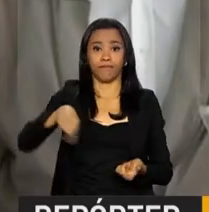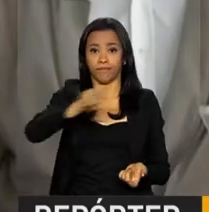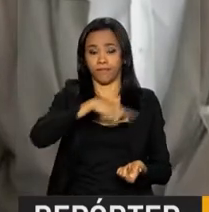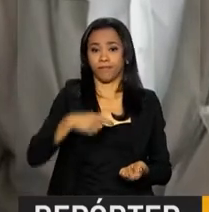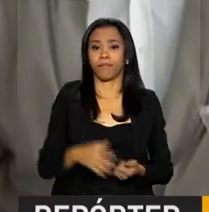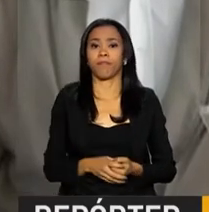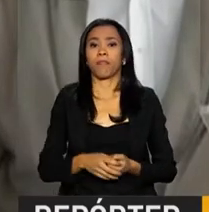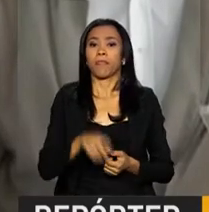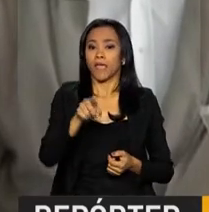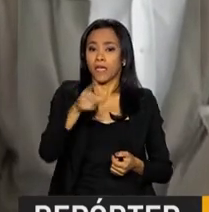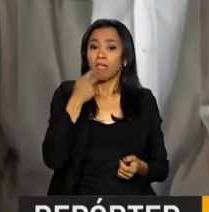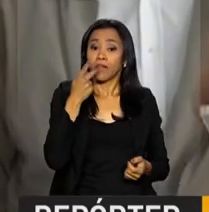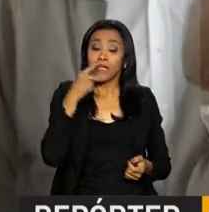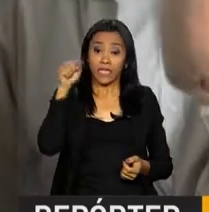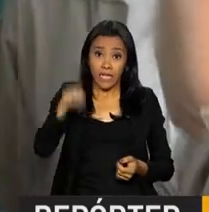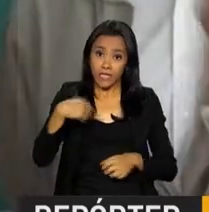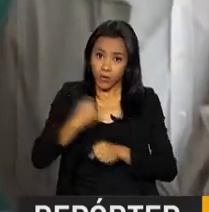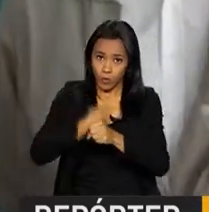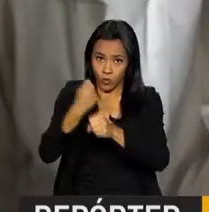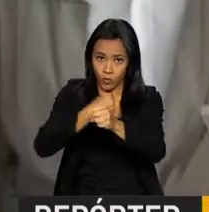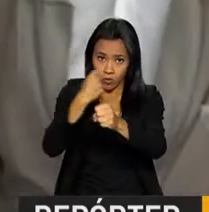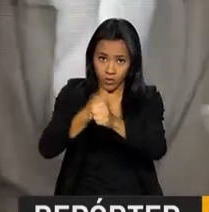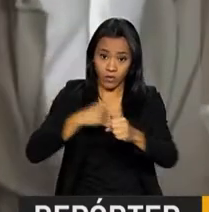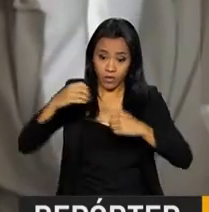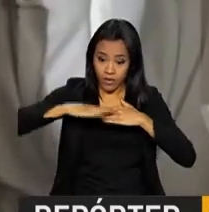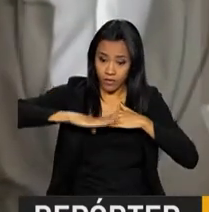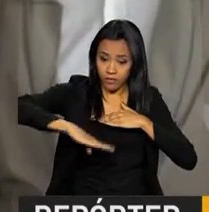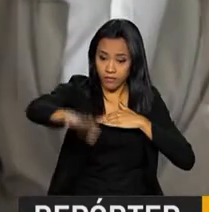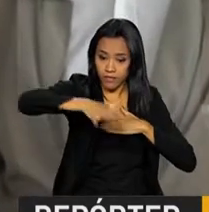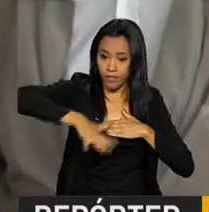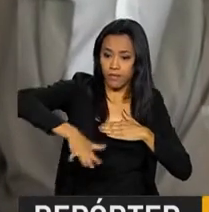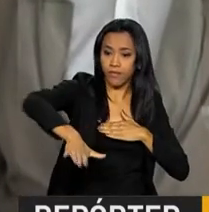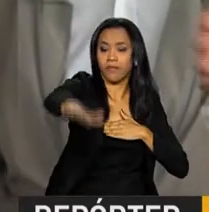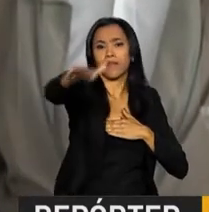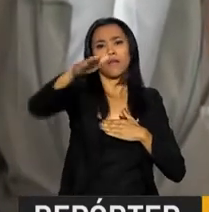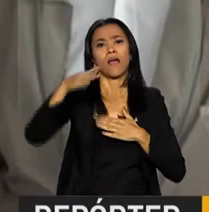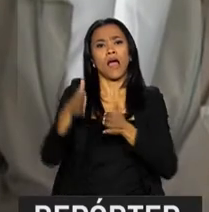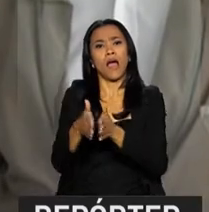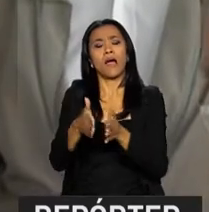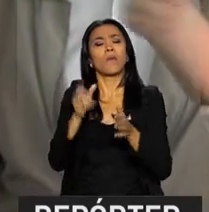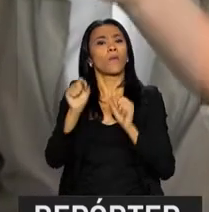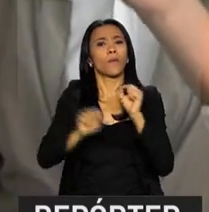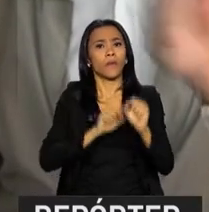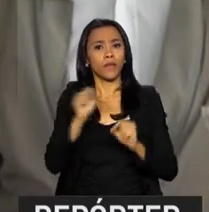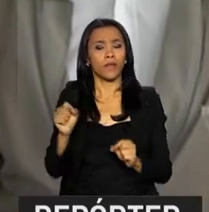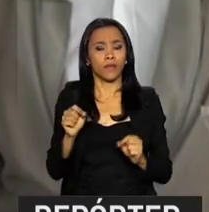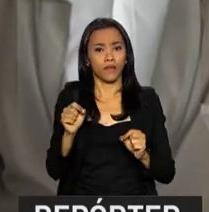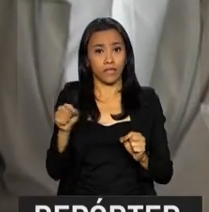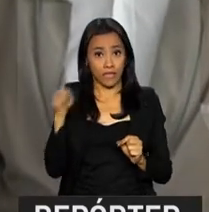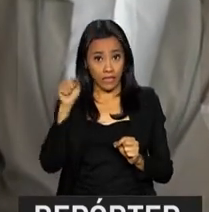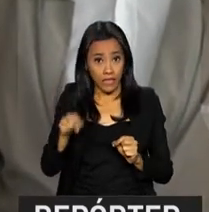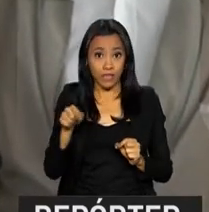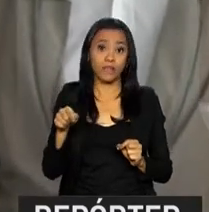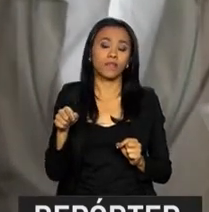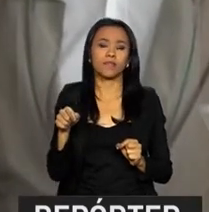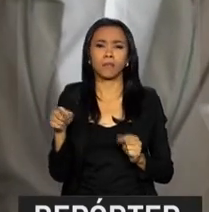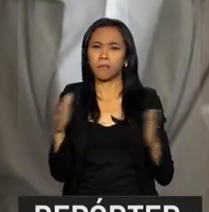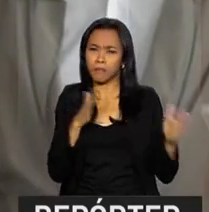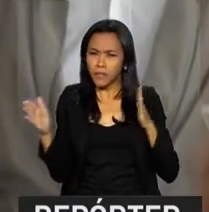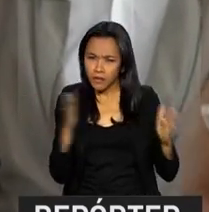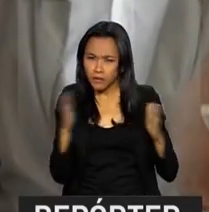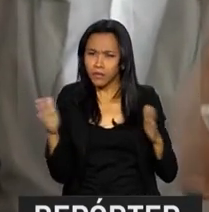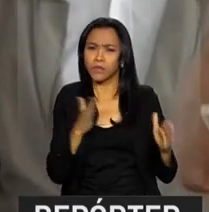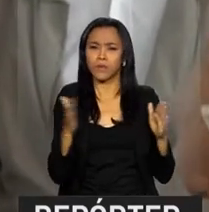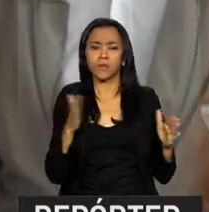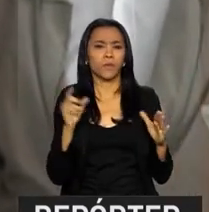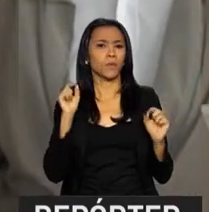vai permitir que nessa região nós possamos abrir a possibilidade, durante um relativo período de